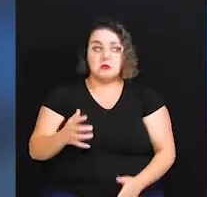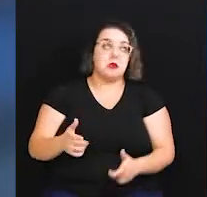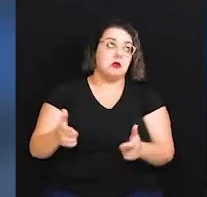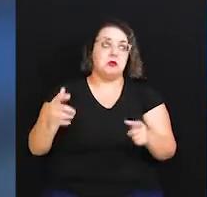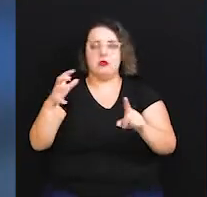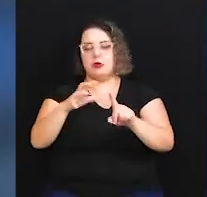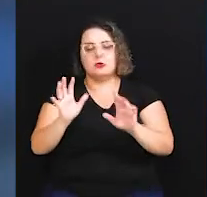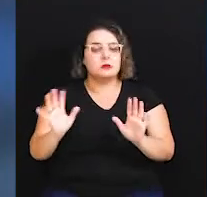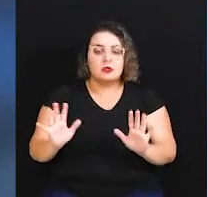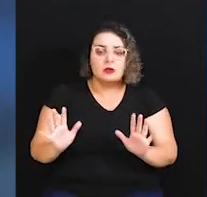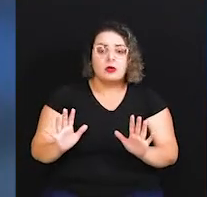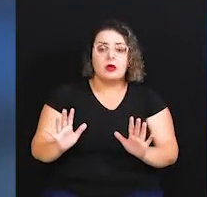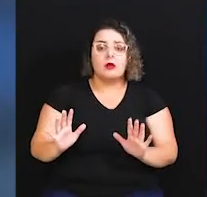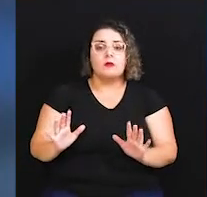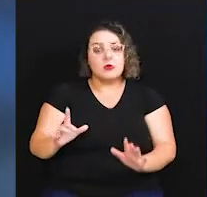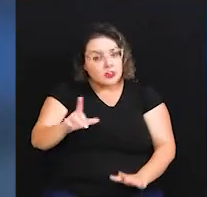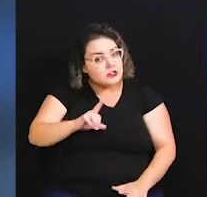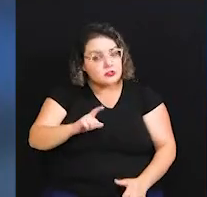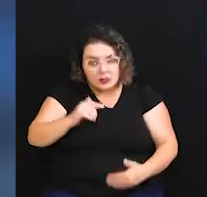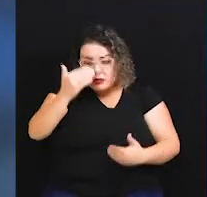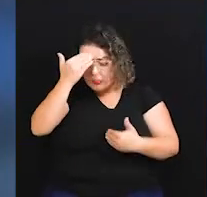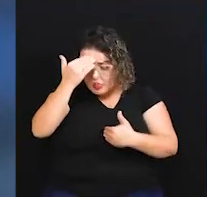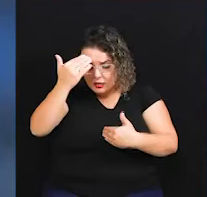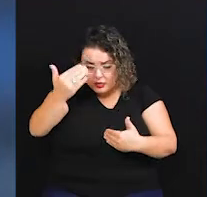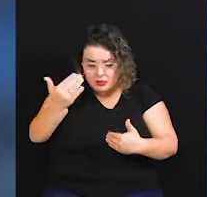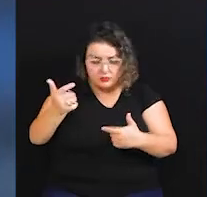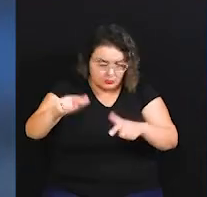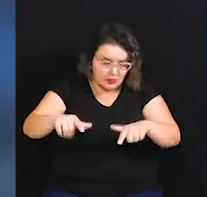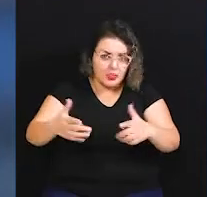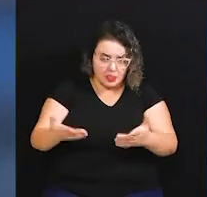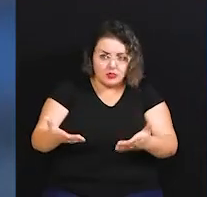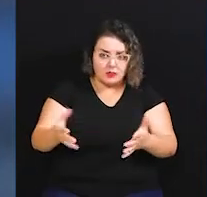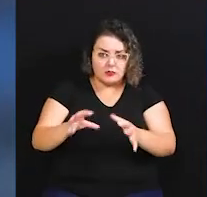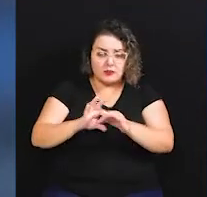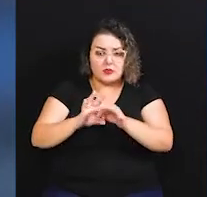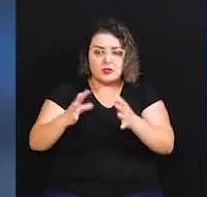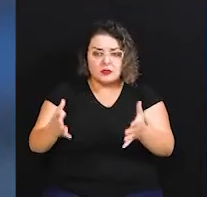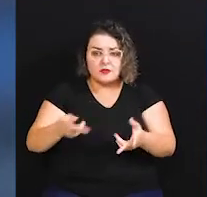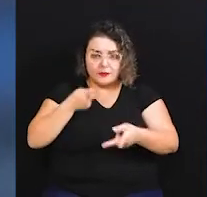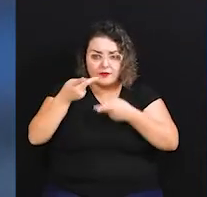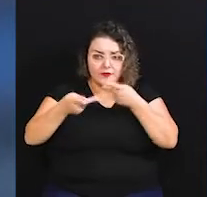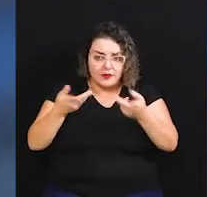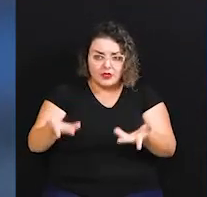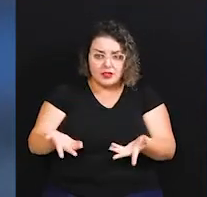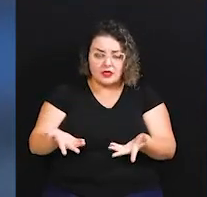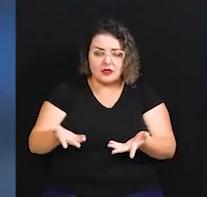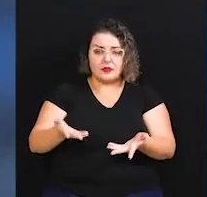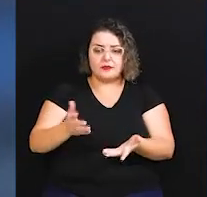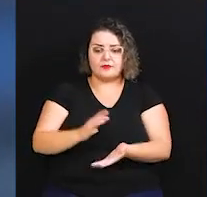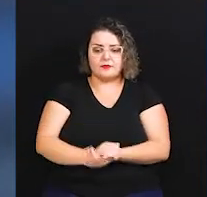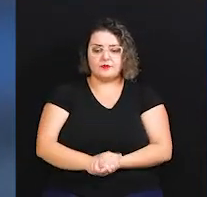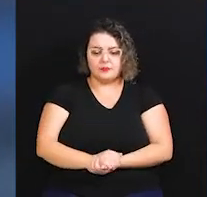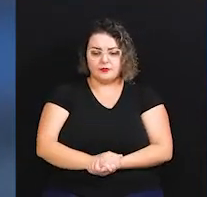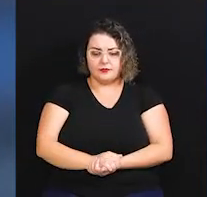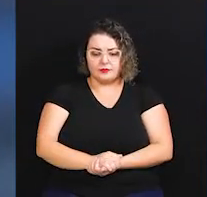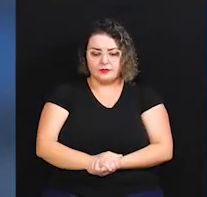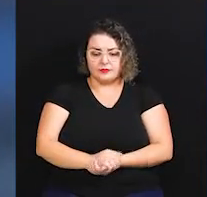uma grande influência, mas eu tenho muita gratidão porque esse espaço aqui me permite falar,